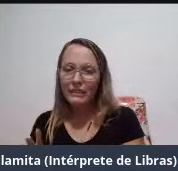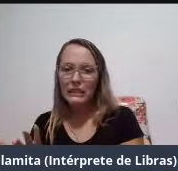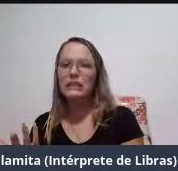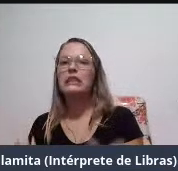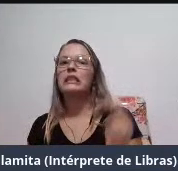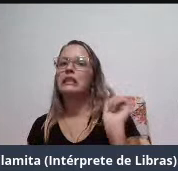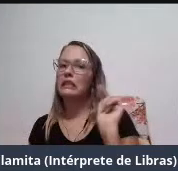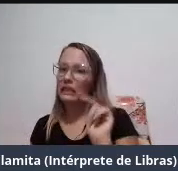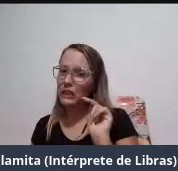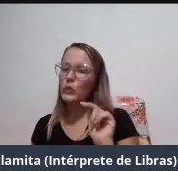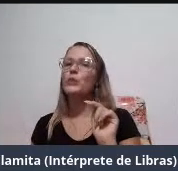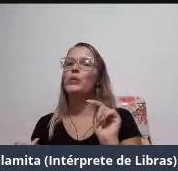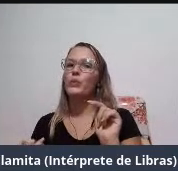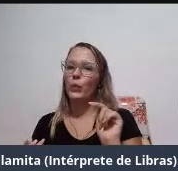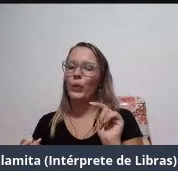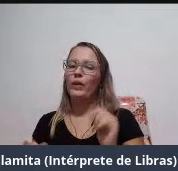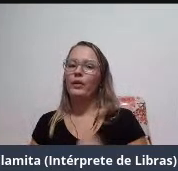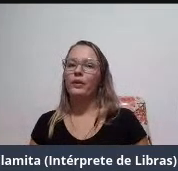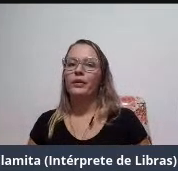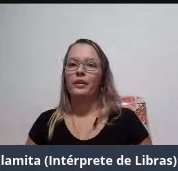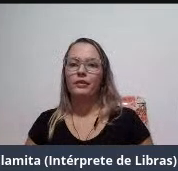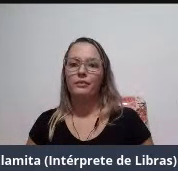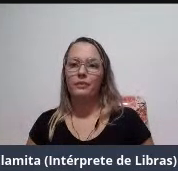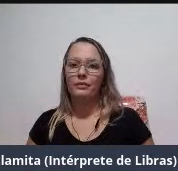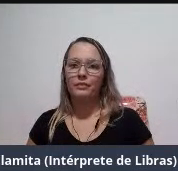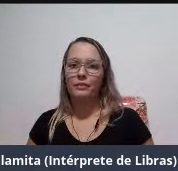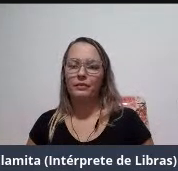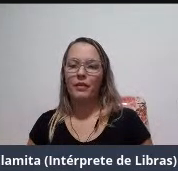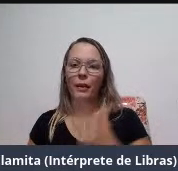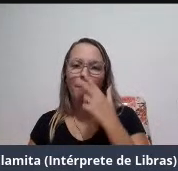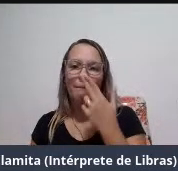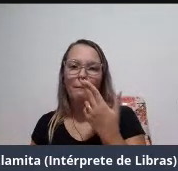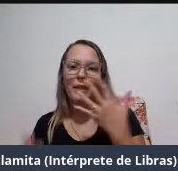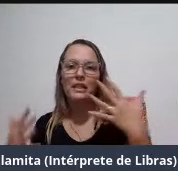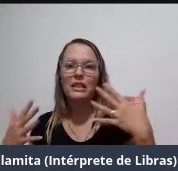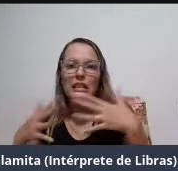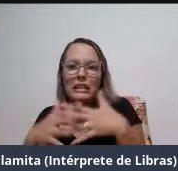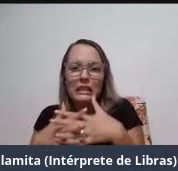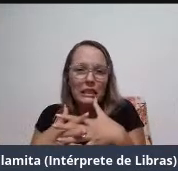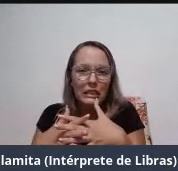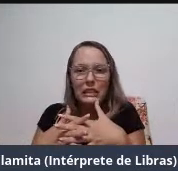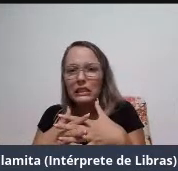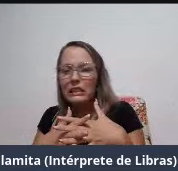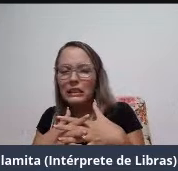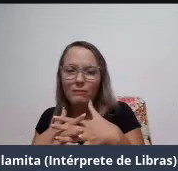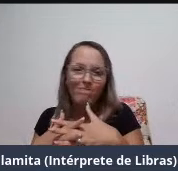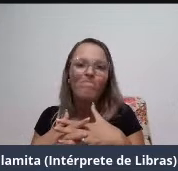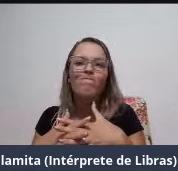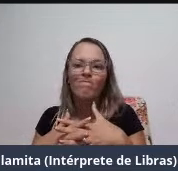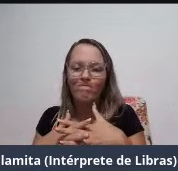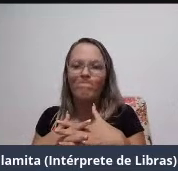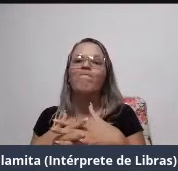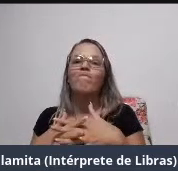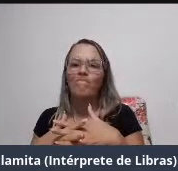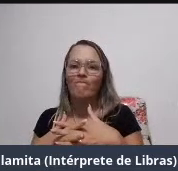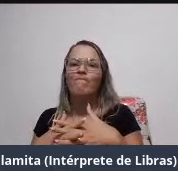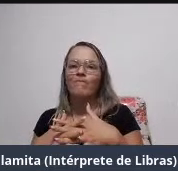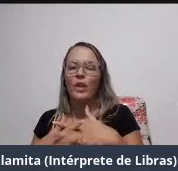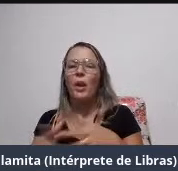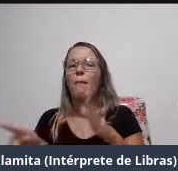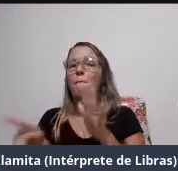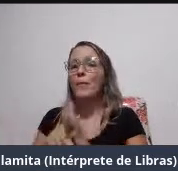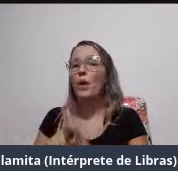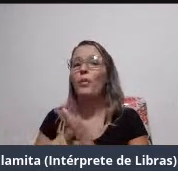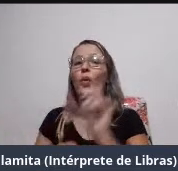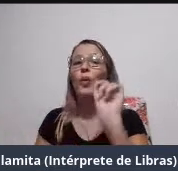é essa confusão entre ser escravo e ser negro, que também demorou muito tempo para que, e até